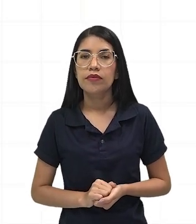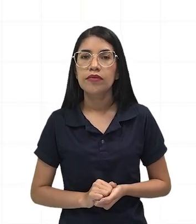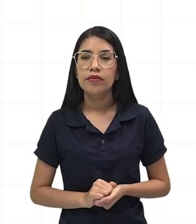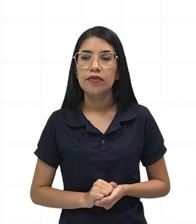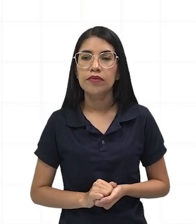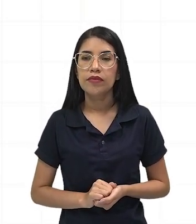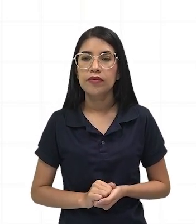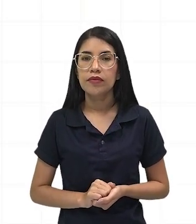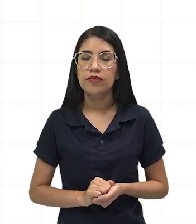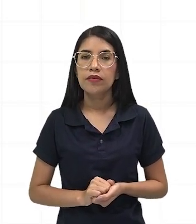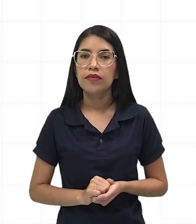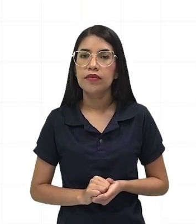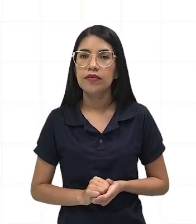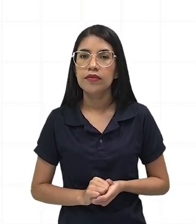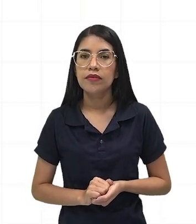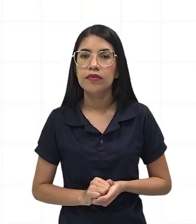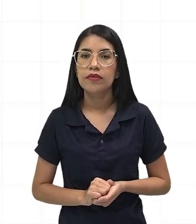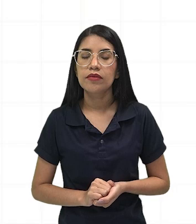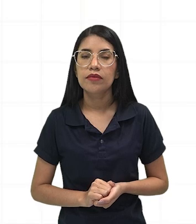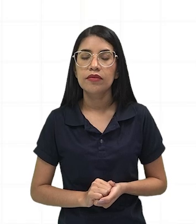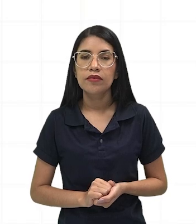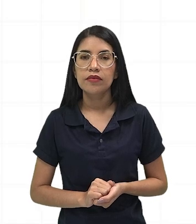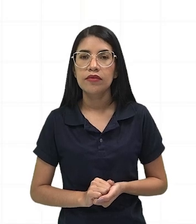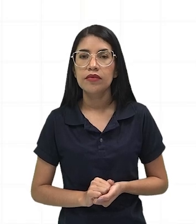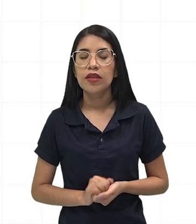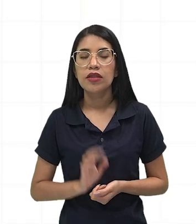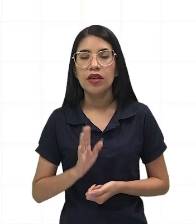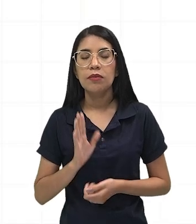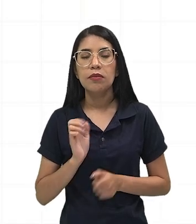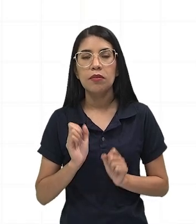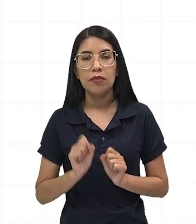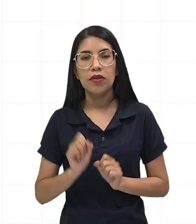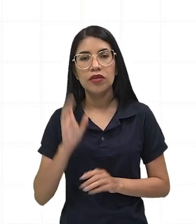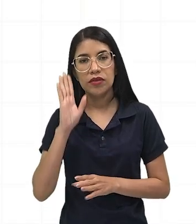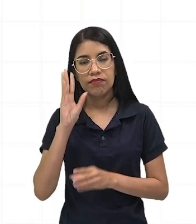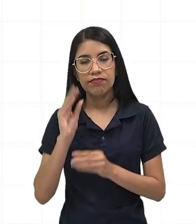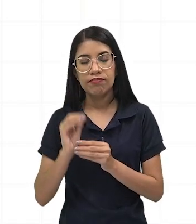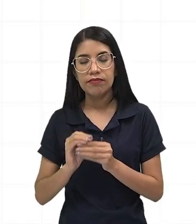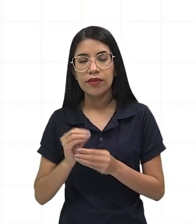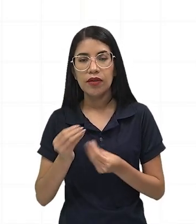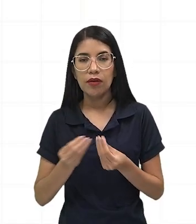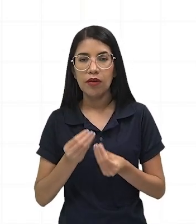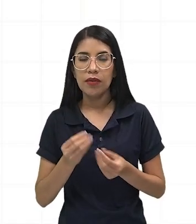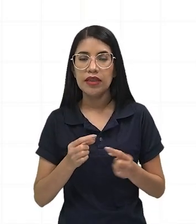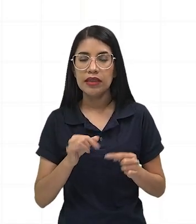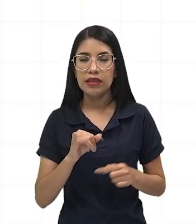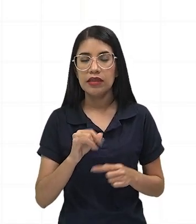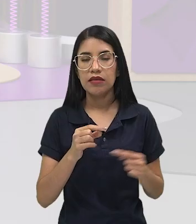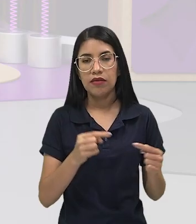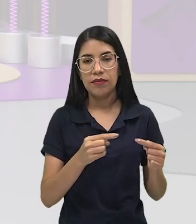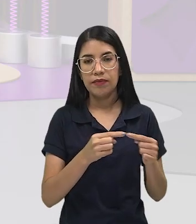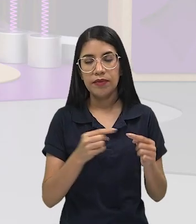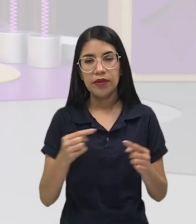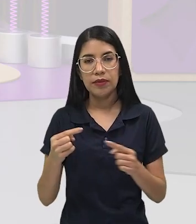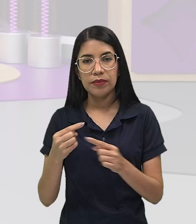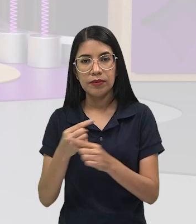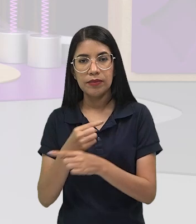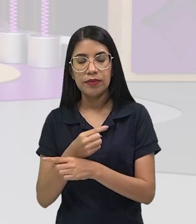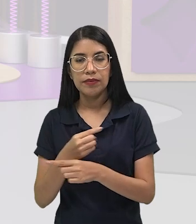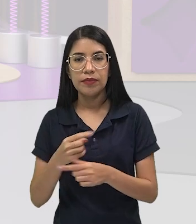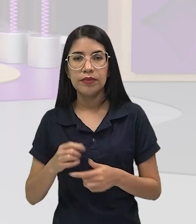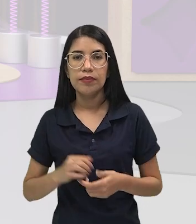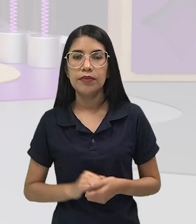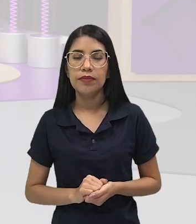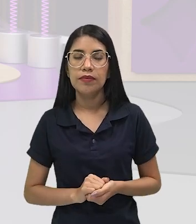inversamente proporcional, beleza? Você já pode fazer isso. Ora, o que nós temos aí? Nós temos